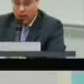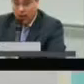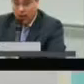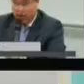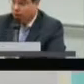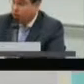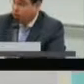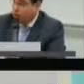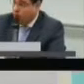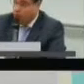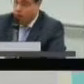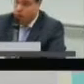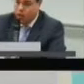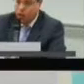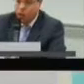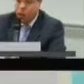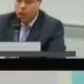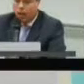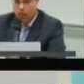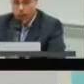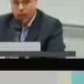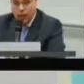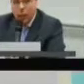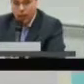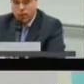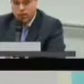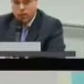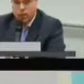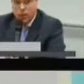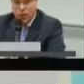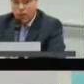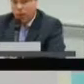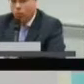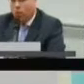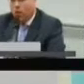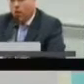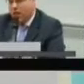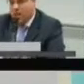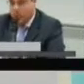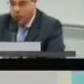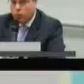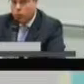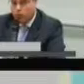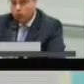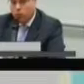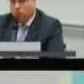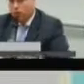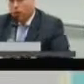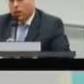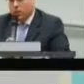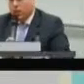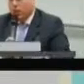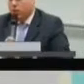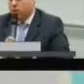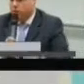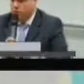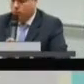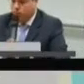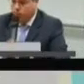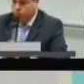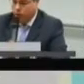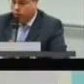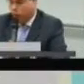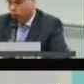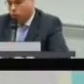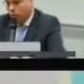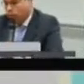os vazios assistenciais. Foi a partir desta lei que se implantou o plano de expansão da radioterapia. Mas